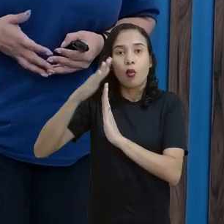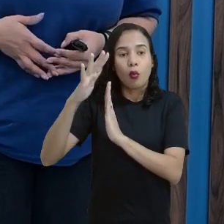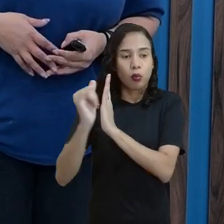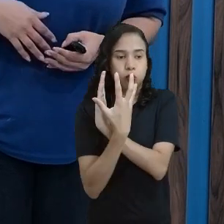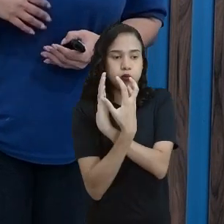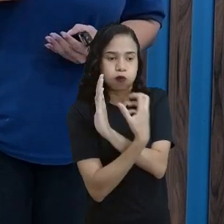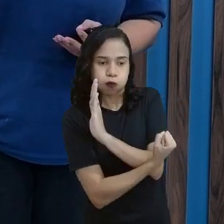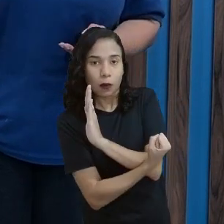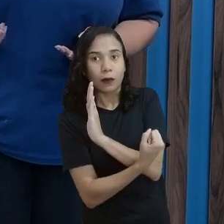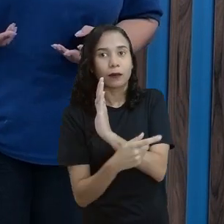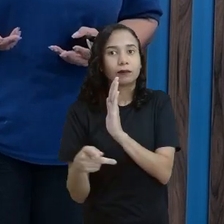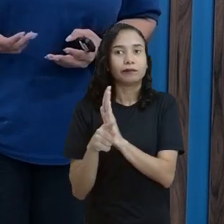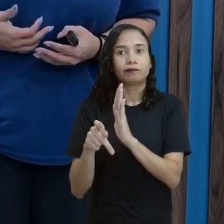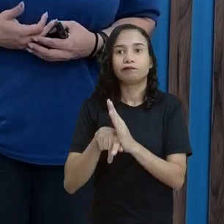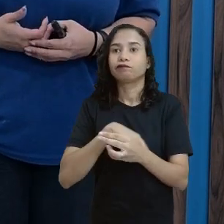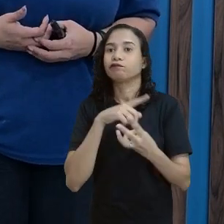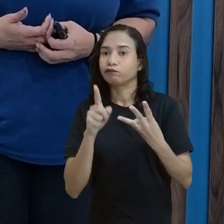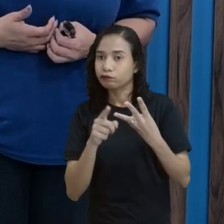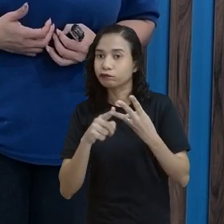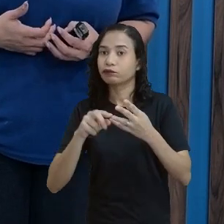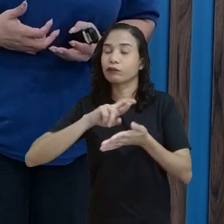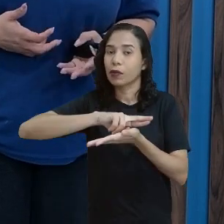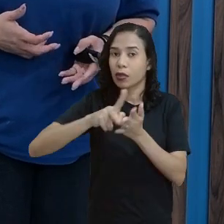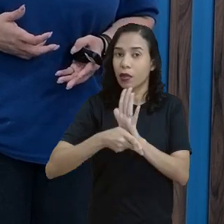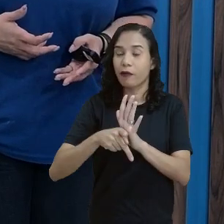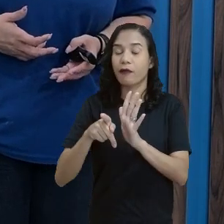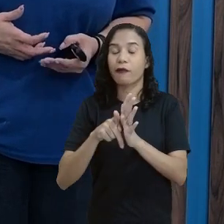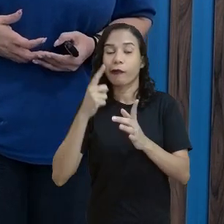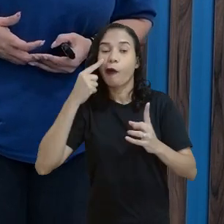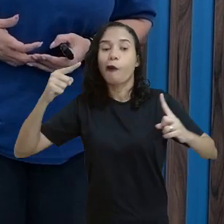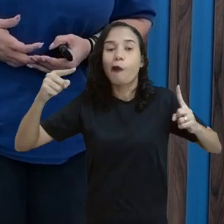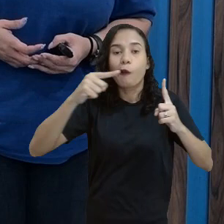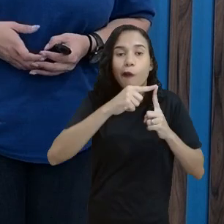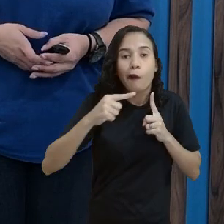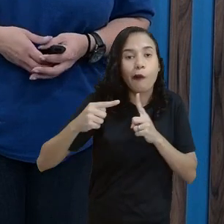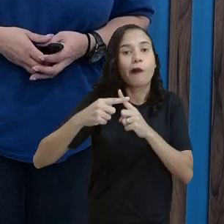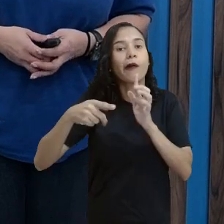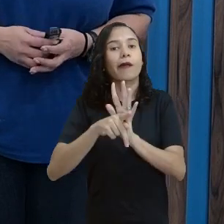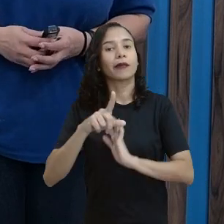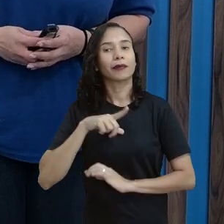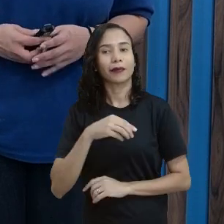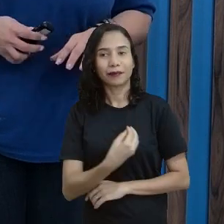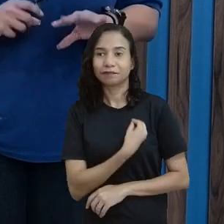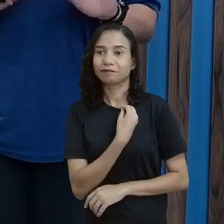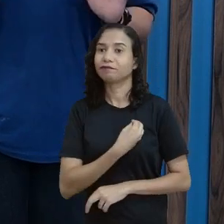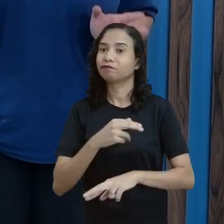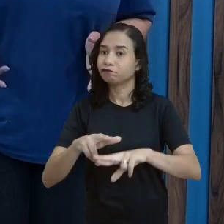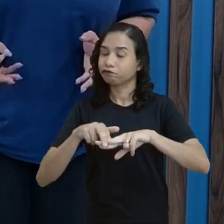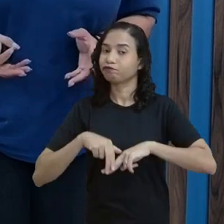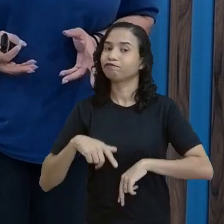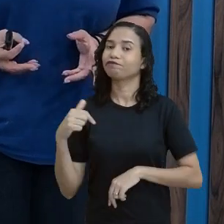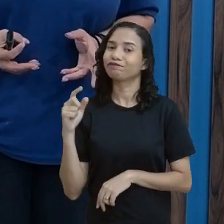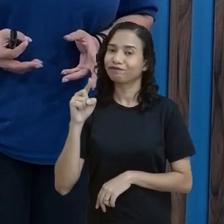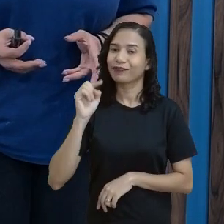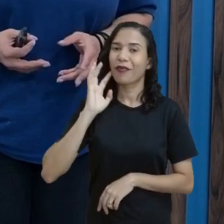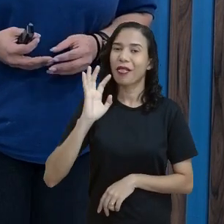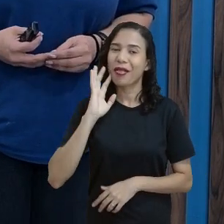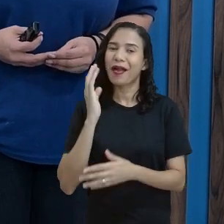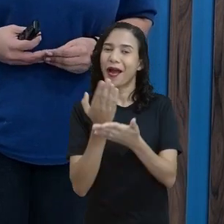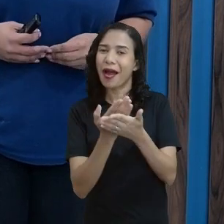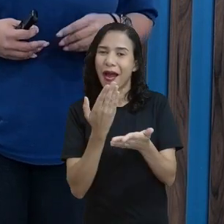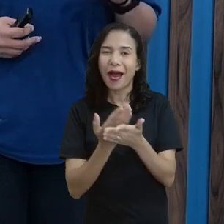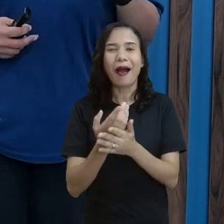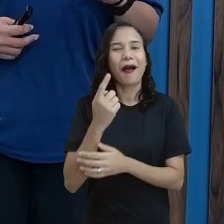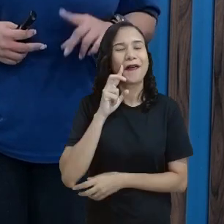sombra, né? Espelhos planos, convexos, côncavos, né? Então, foi bem legal essa última